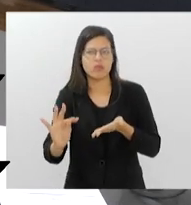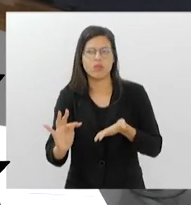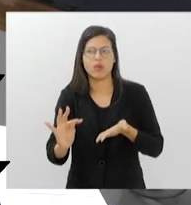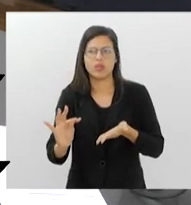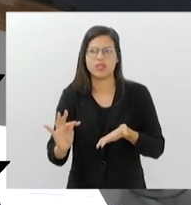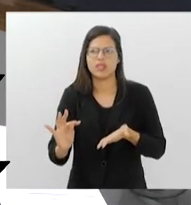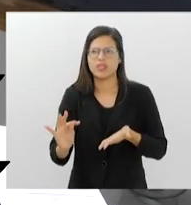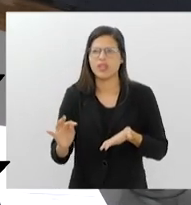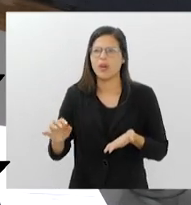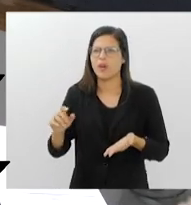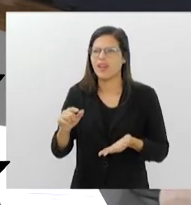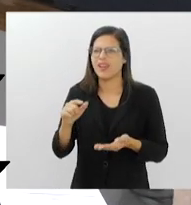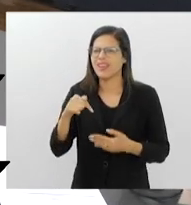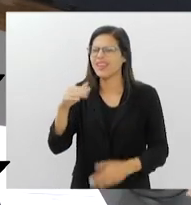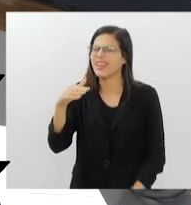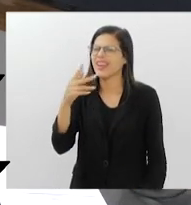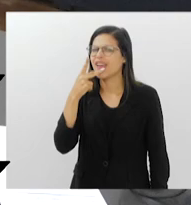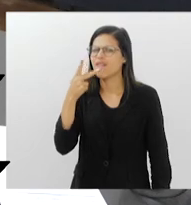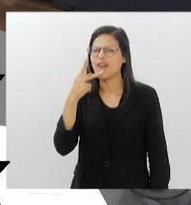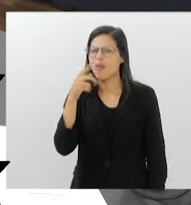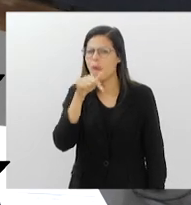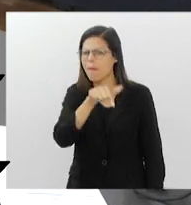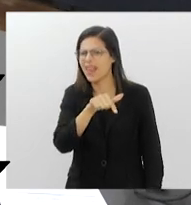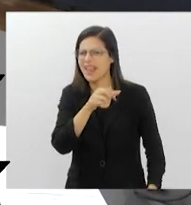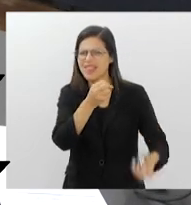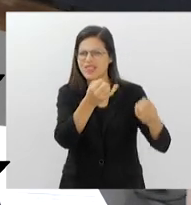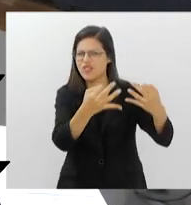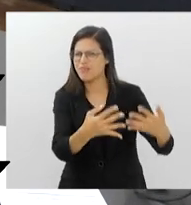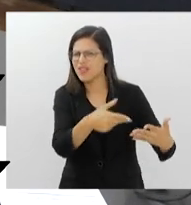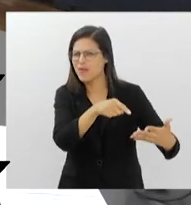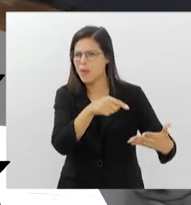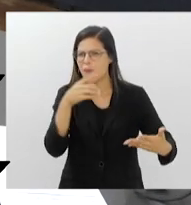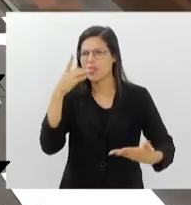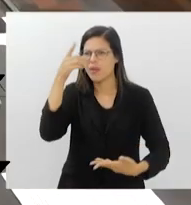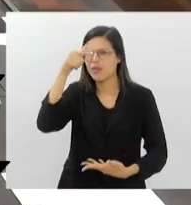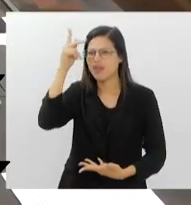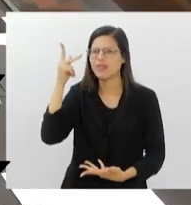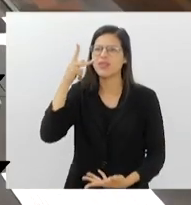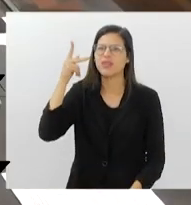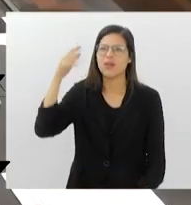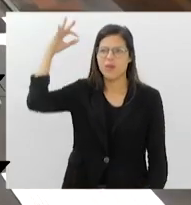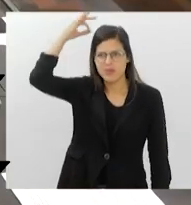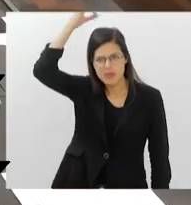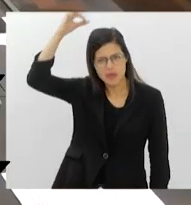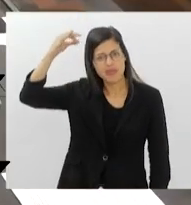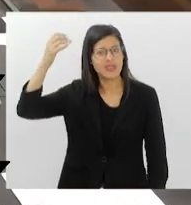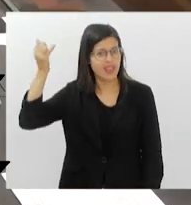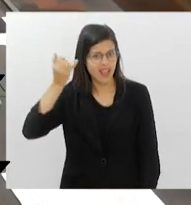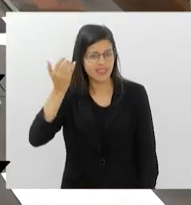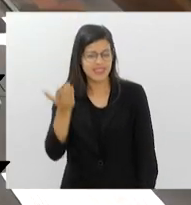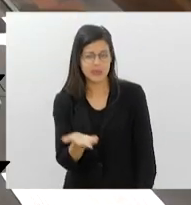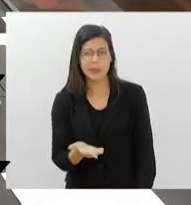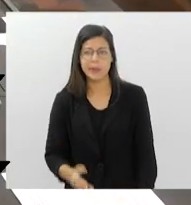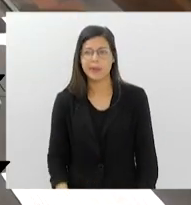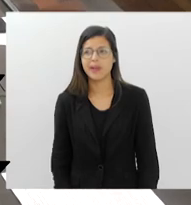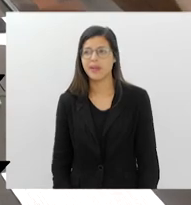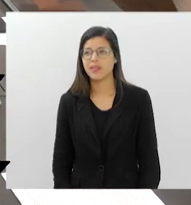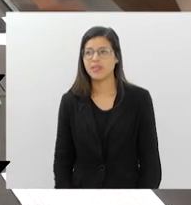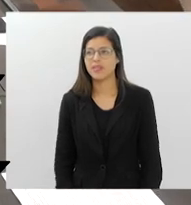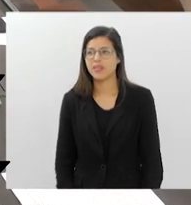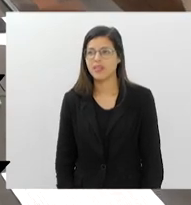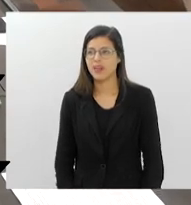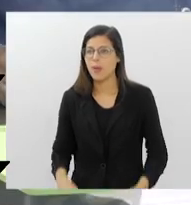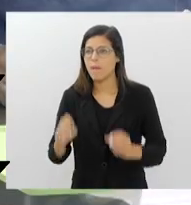soprando isso tudo no ouvido do deputado Lu Paulo essas tentações essas tentações podem acompanhadas de